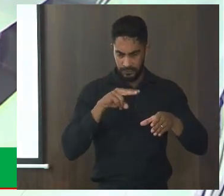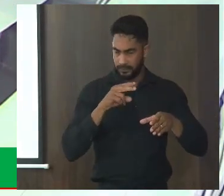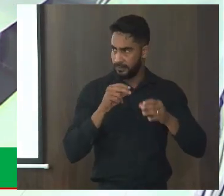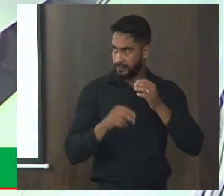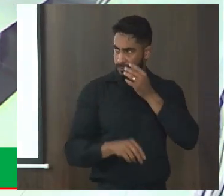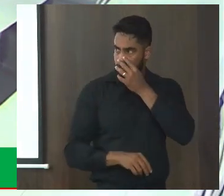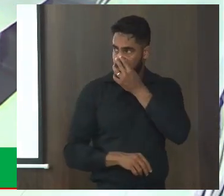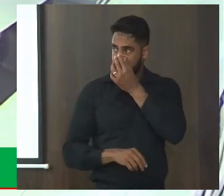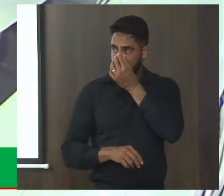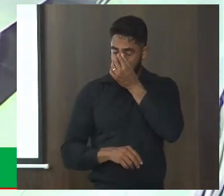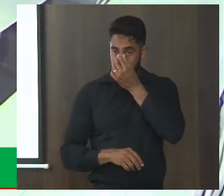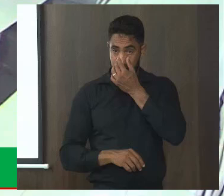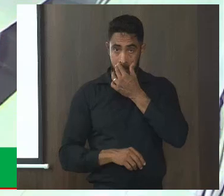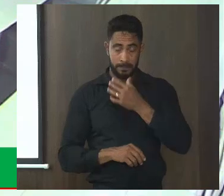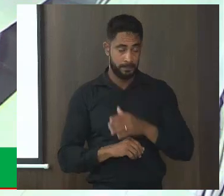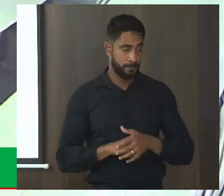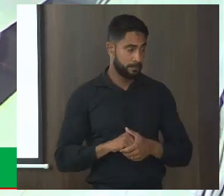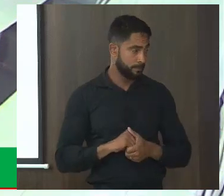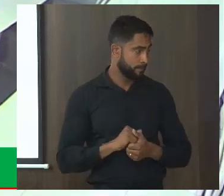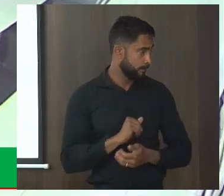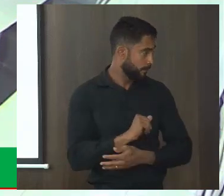não?